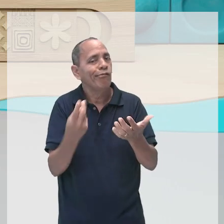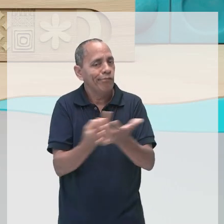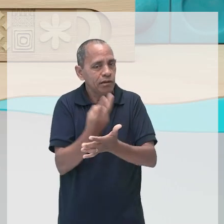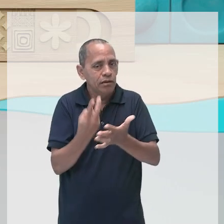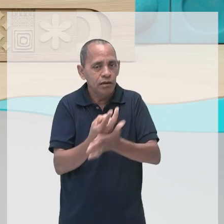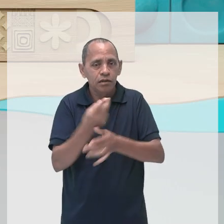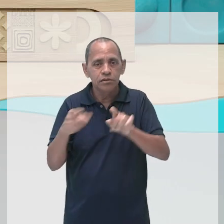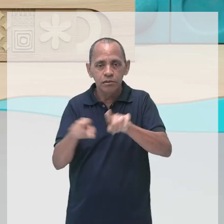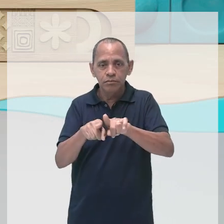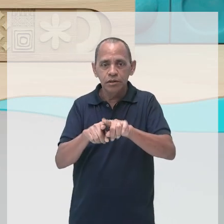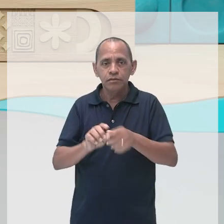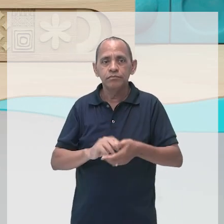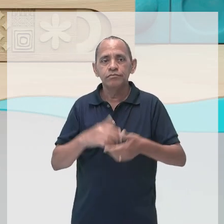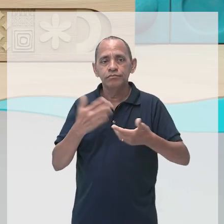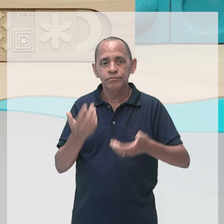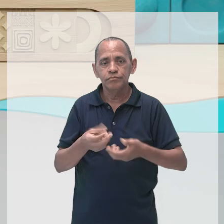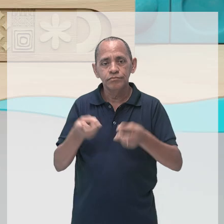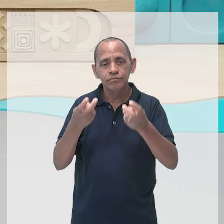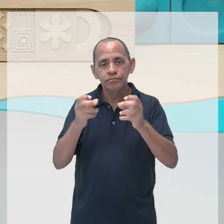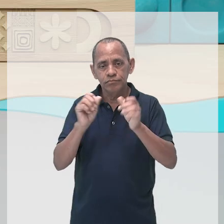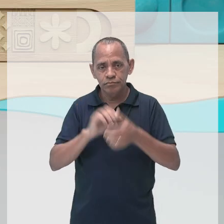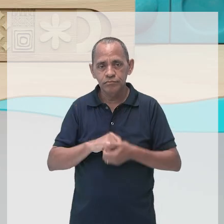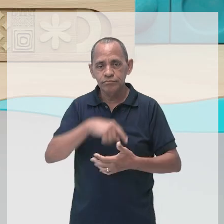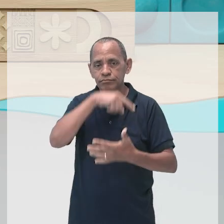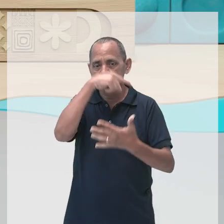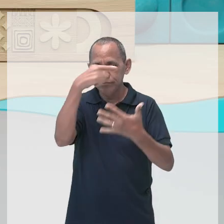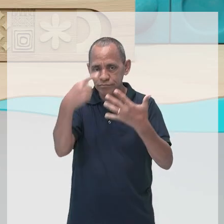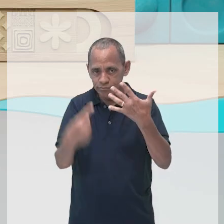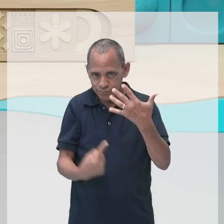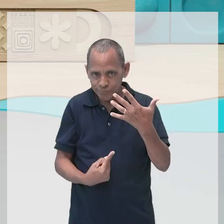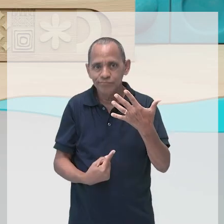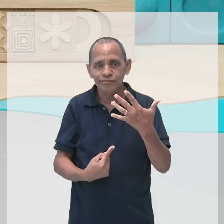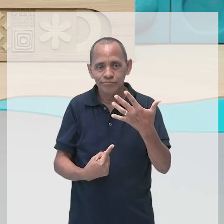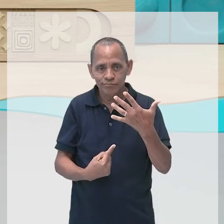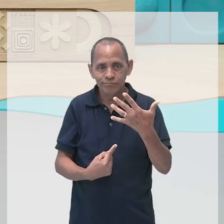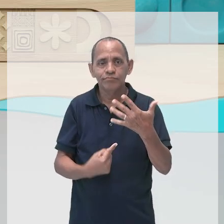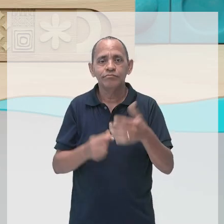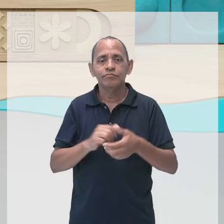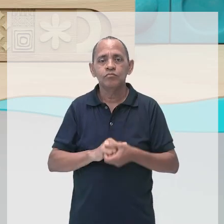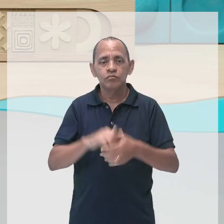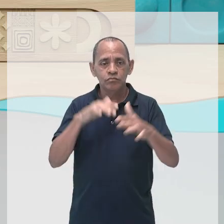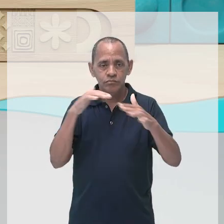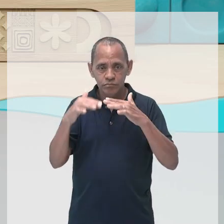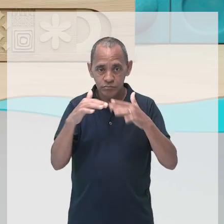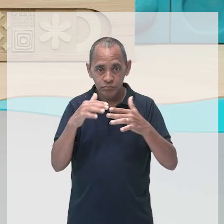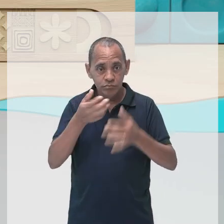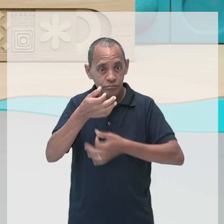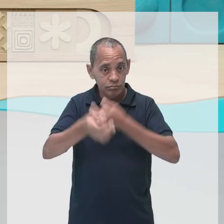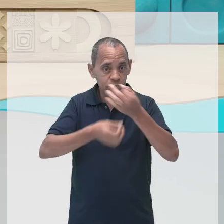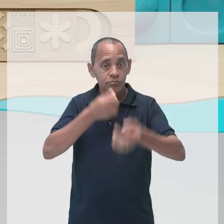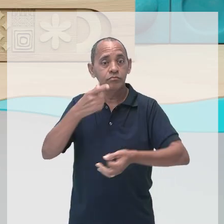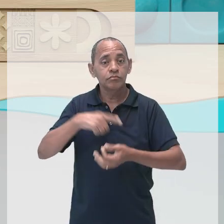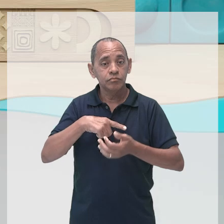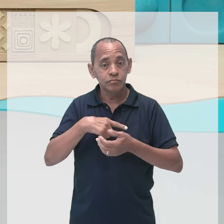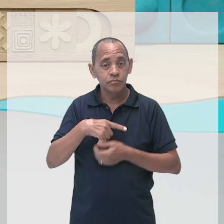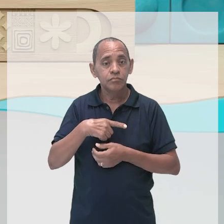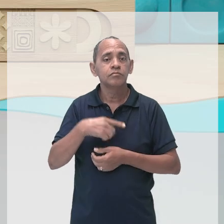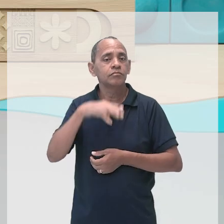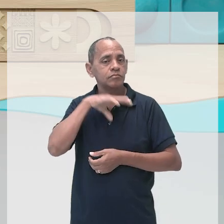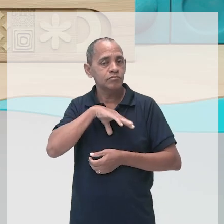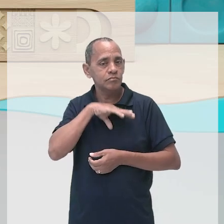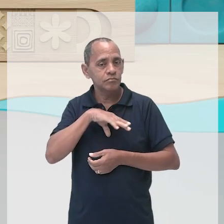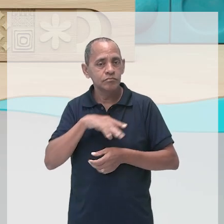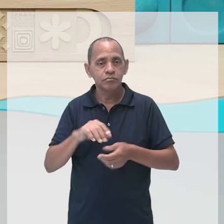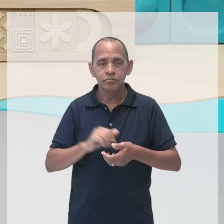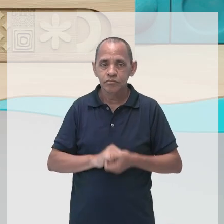ok? Então, gente, perceba que esses são os movimentos argumentativos que nós temos aqui na nossa língua, que nós